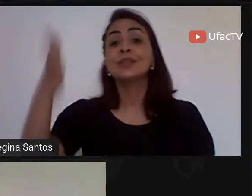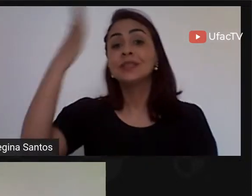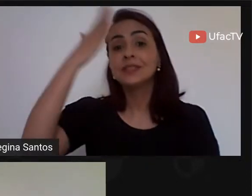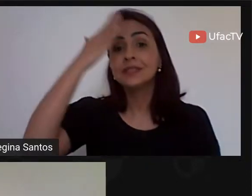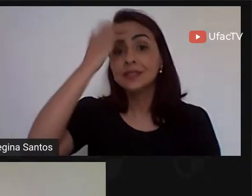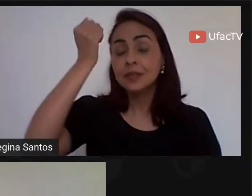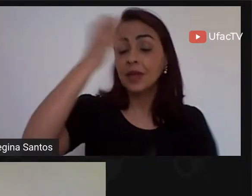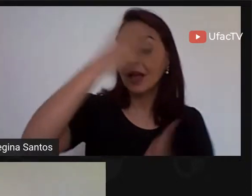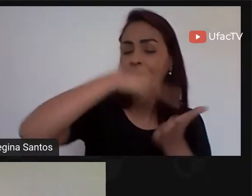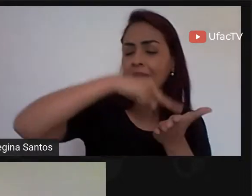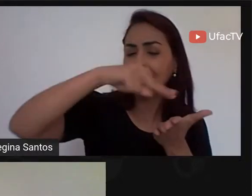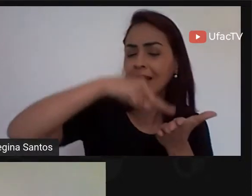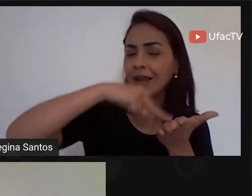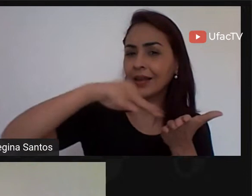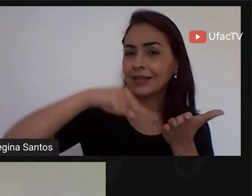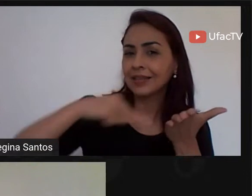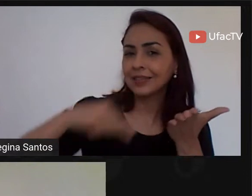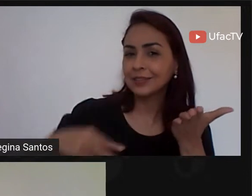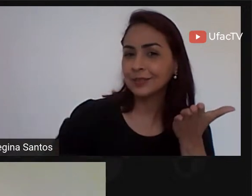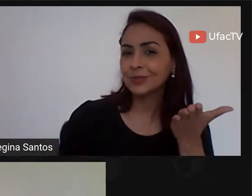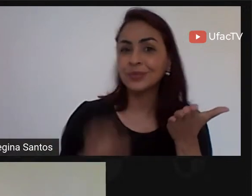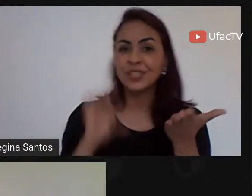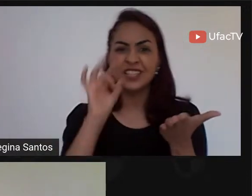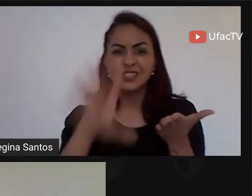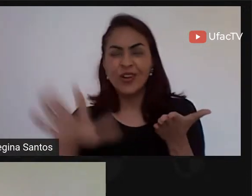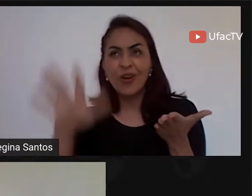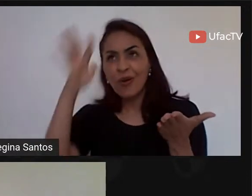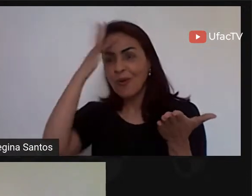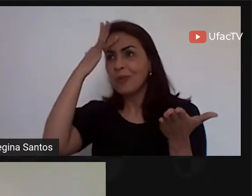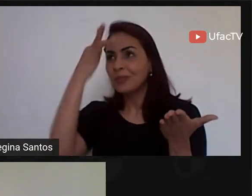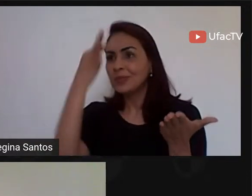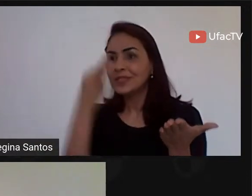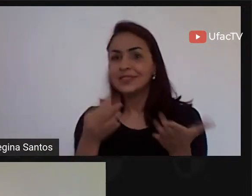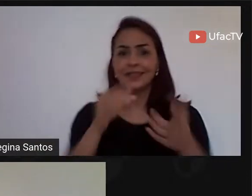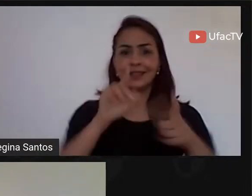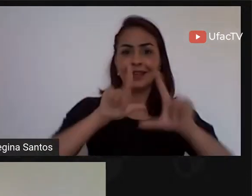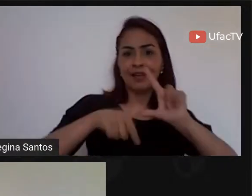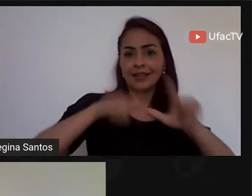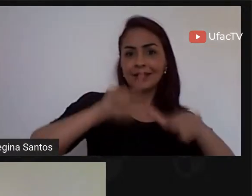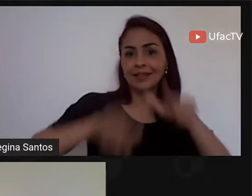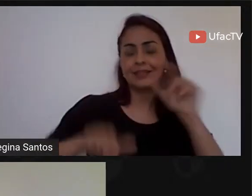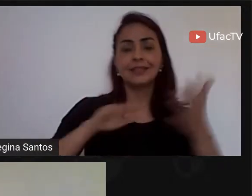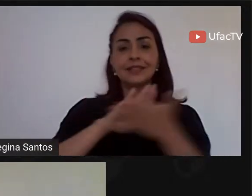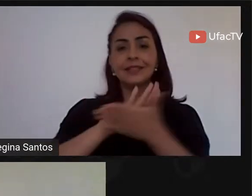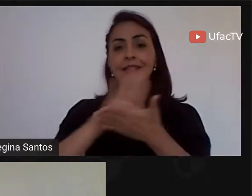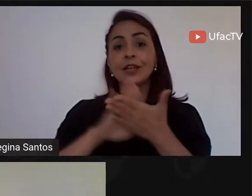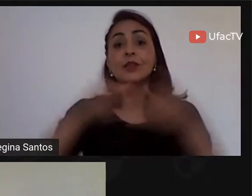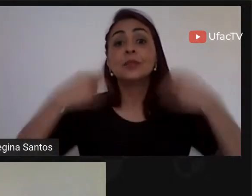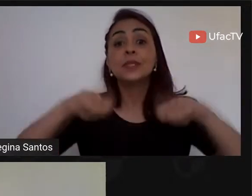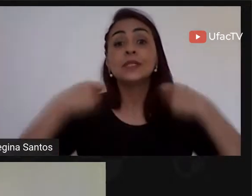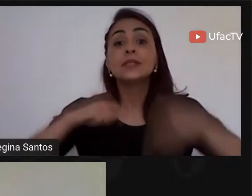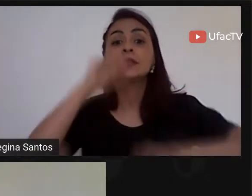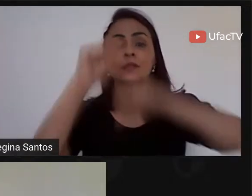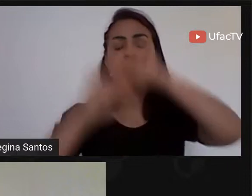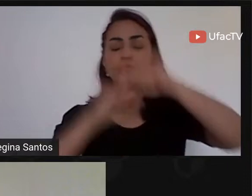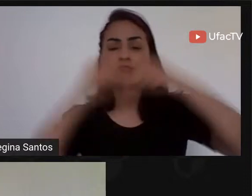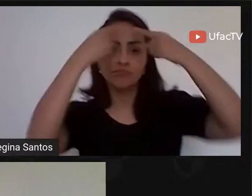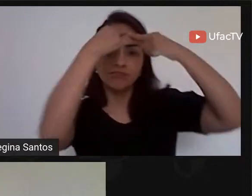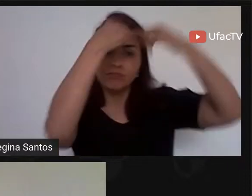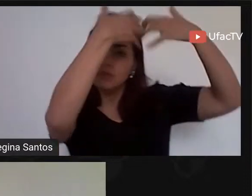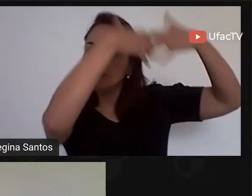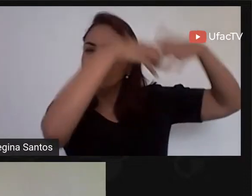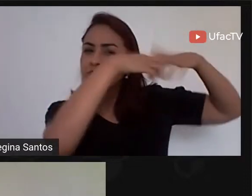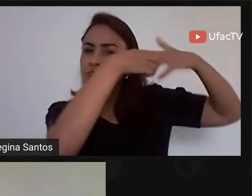além, da decodificação, ela vai, temos a leitura do mundo, e que a oralidade aí é uma questão ainda que nós temos que